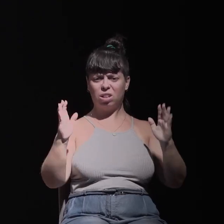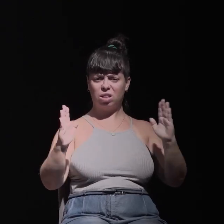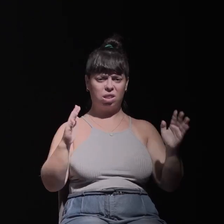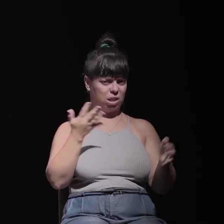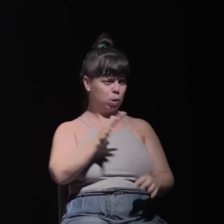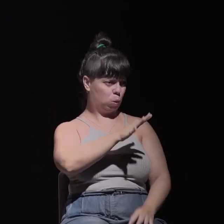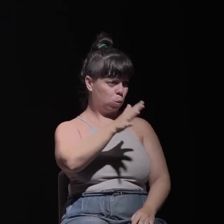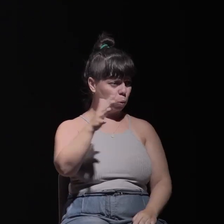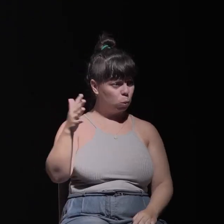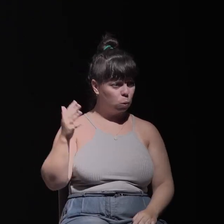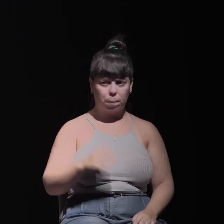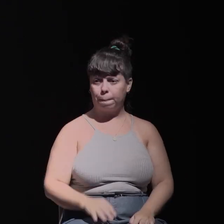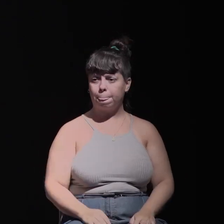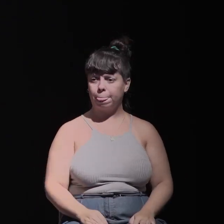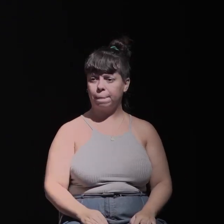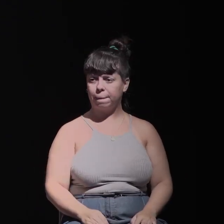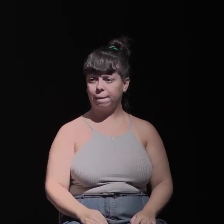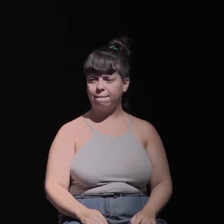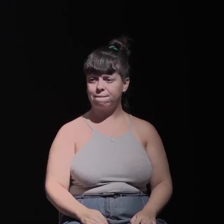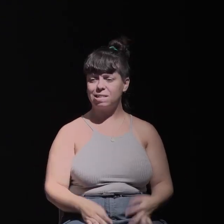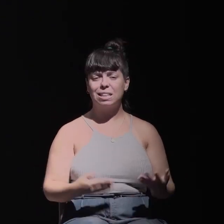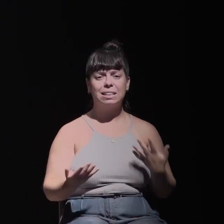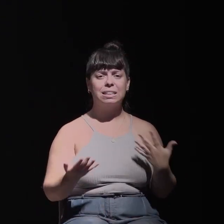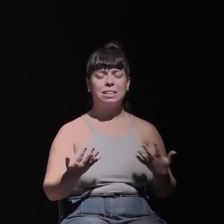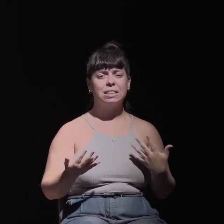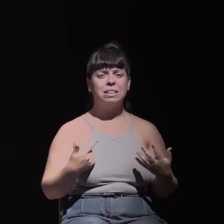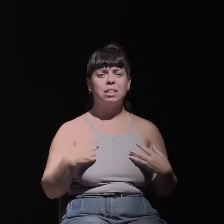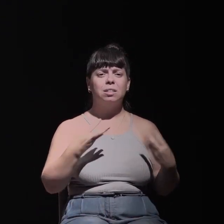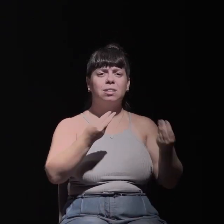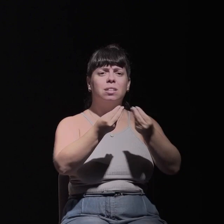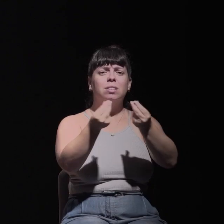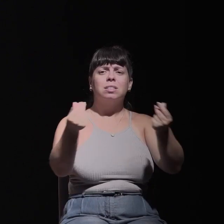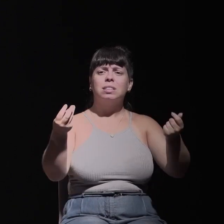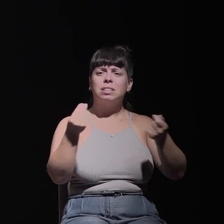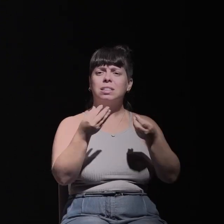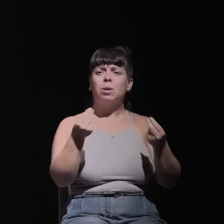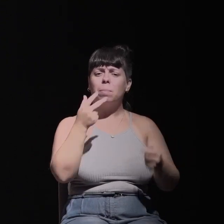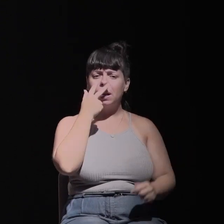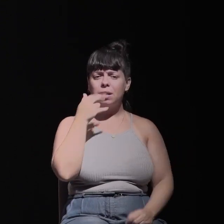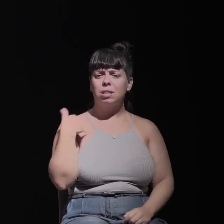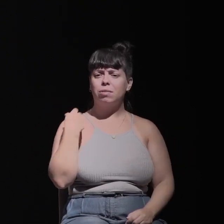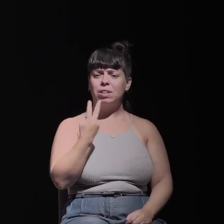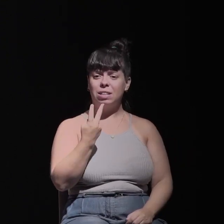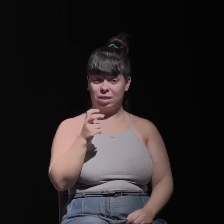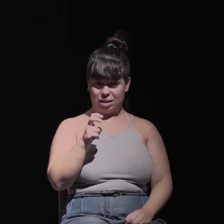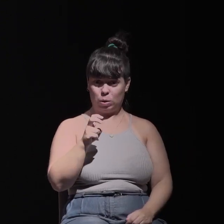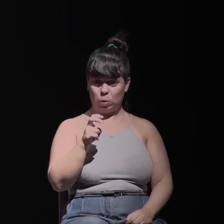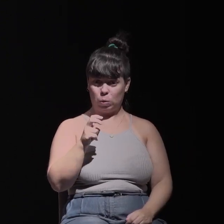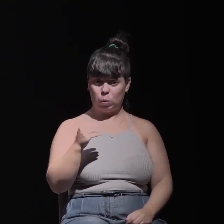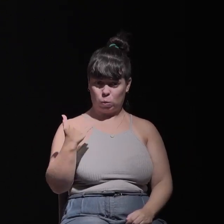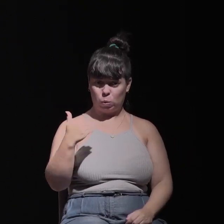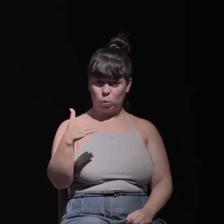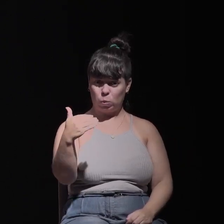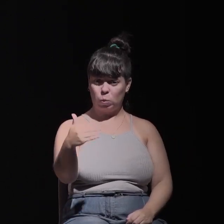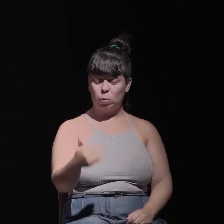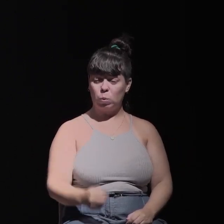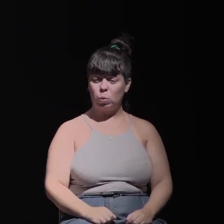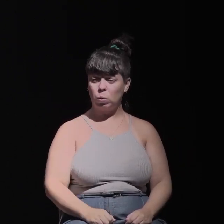anos. E não sei, mas eu estou tendo a sensação de que depois dos 25 está cada vez mais difícil para mim